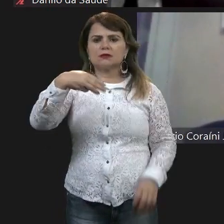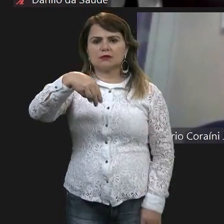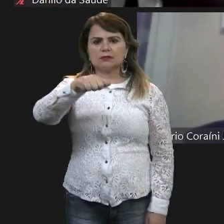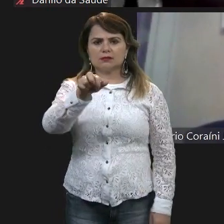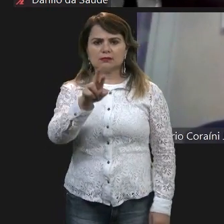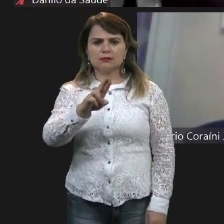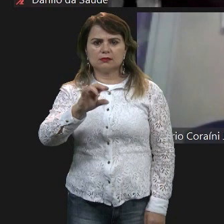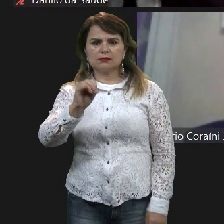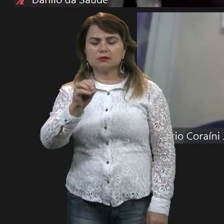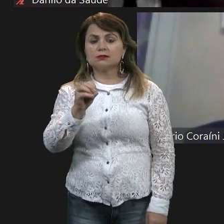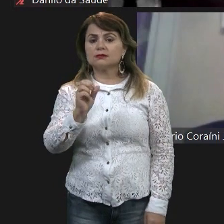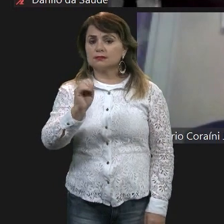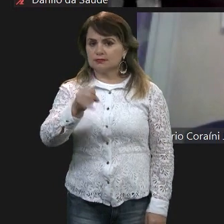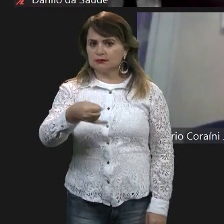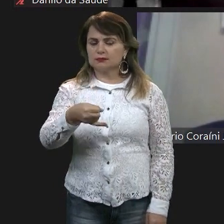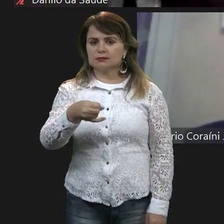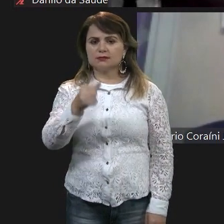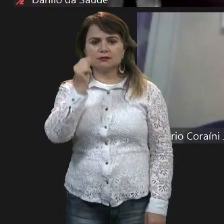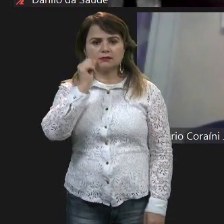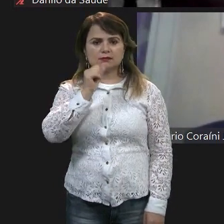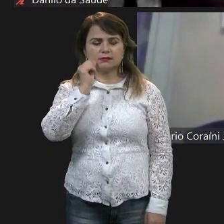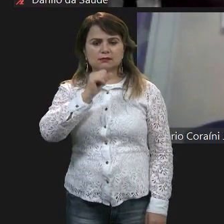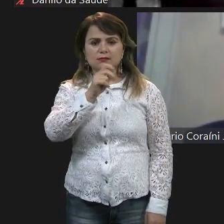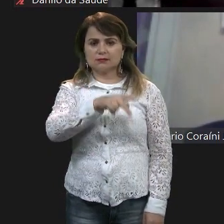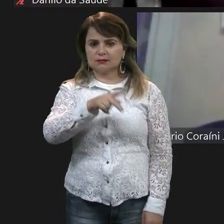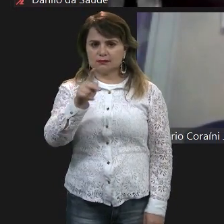Sim. Vereadora professora Daniela.